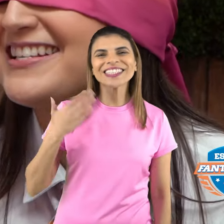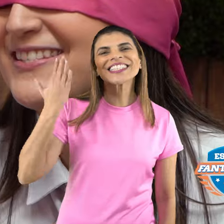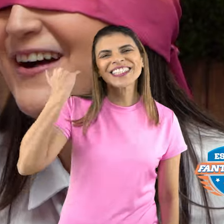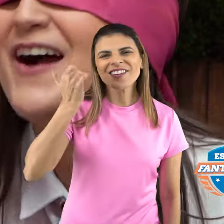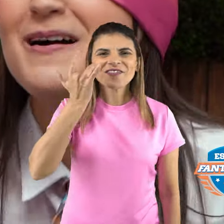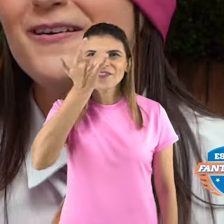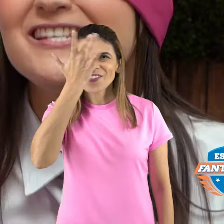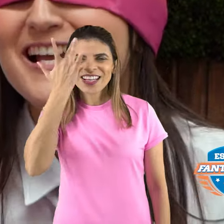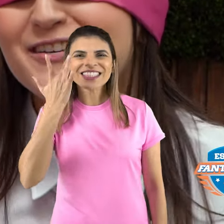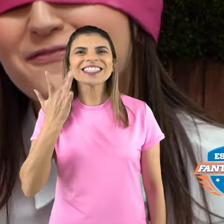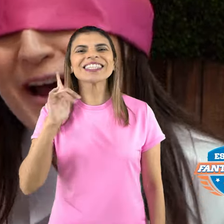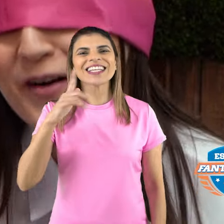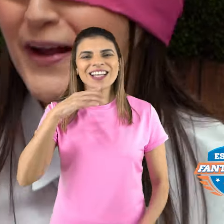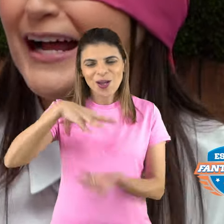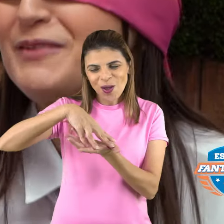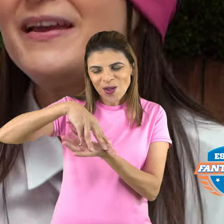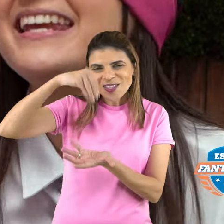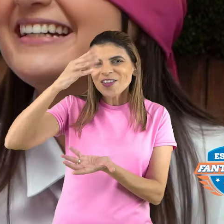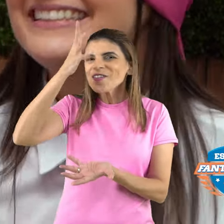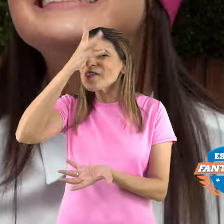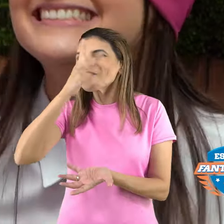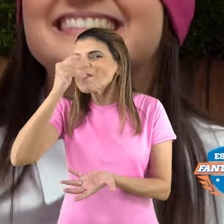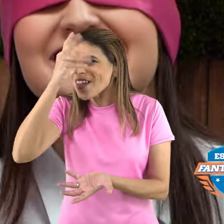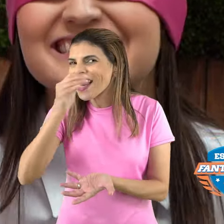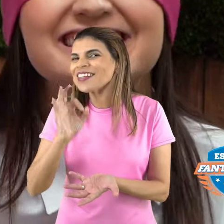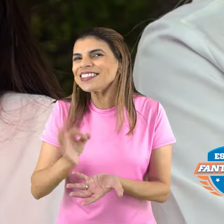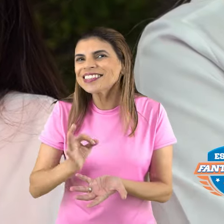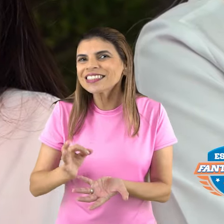essa é fácil. É uma coxinha de frango e catupiry.